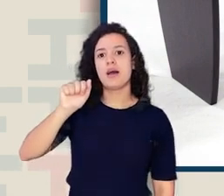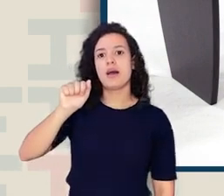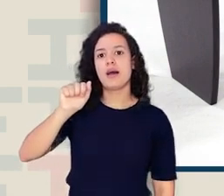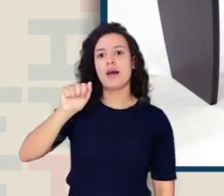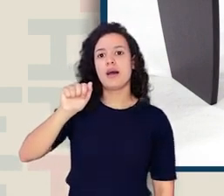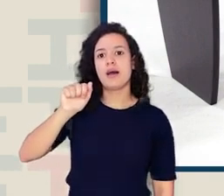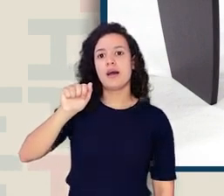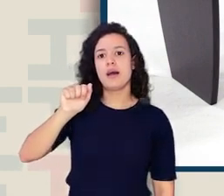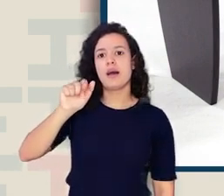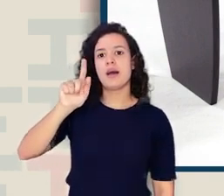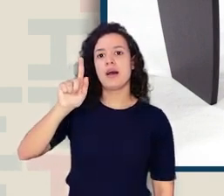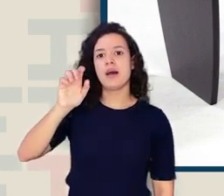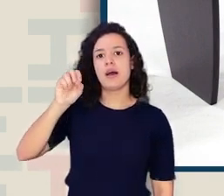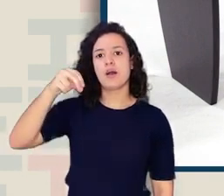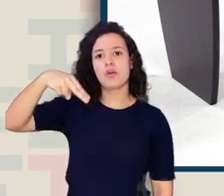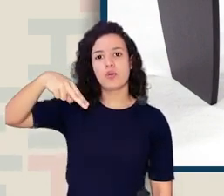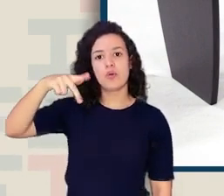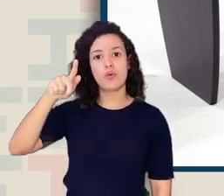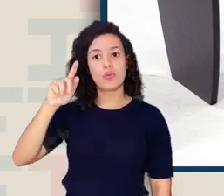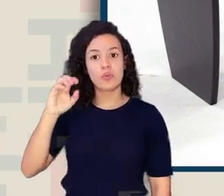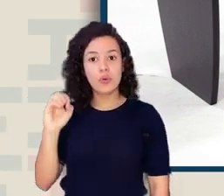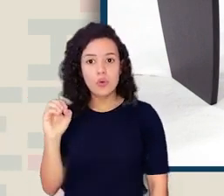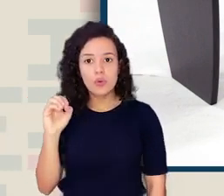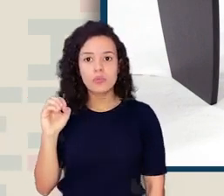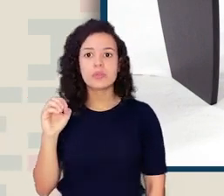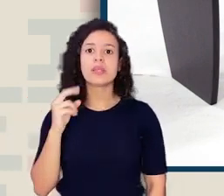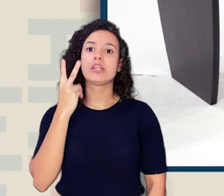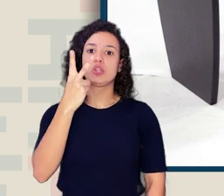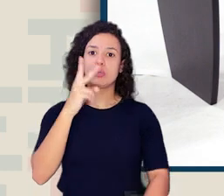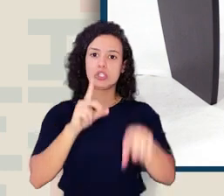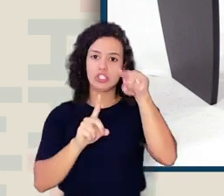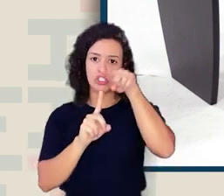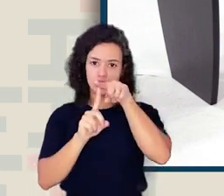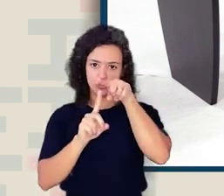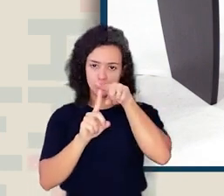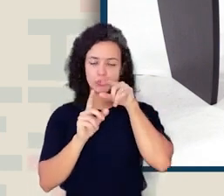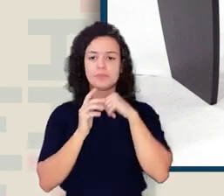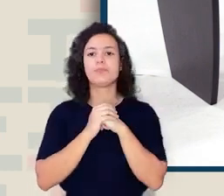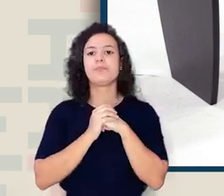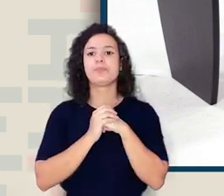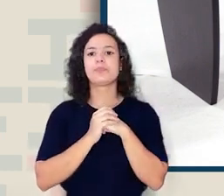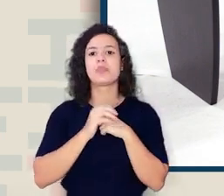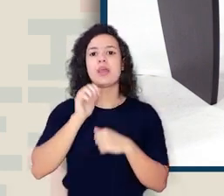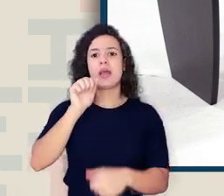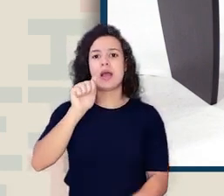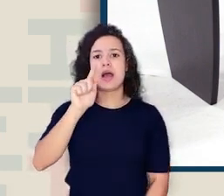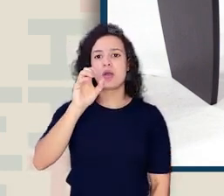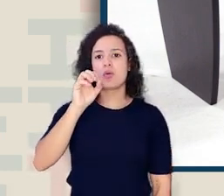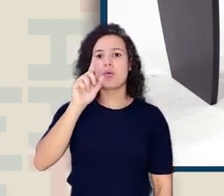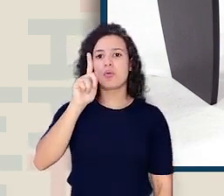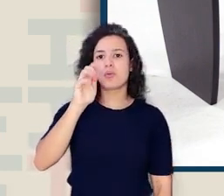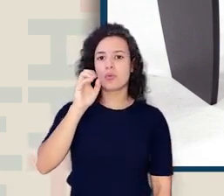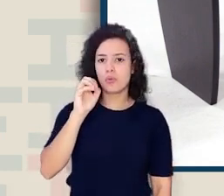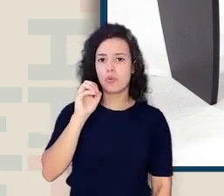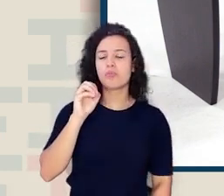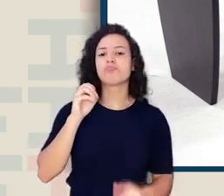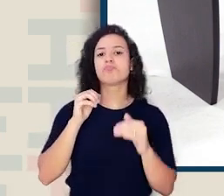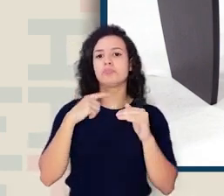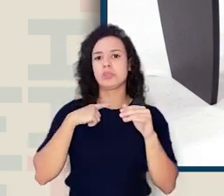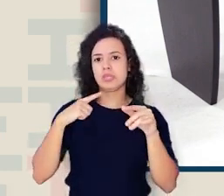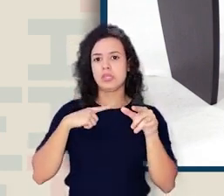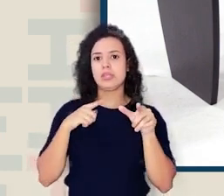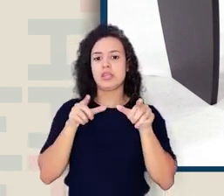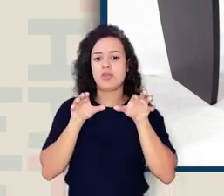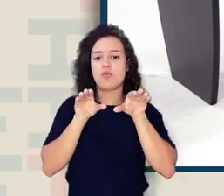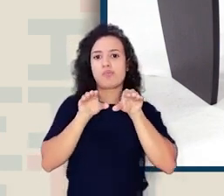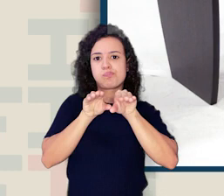agogô ou gongue. E aqui eu trouxe 2 tipos de instrumentos. O agogô mais